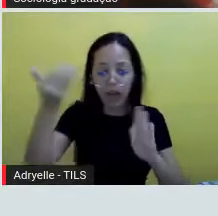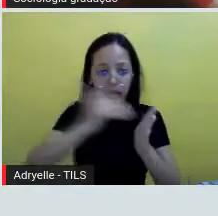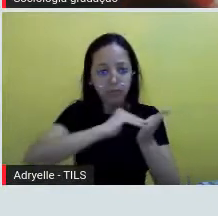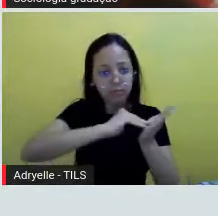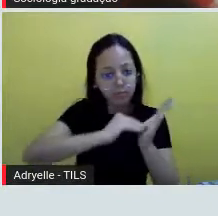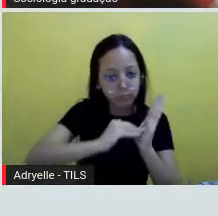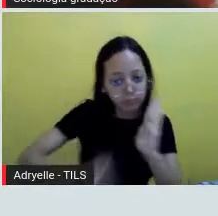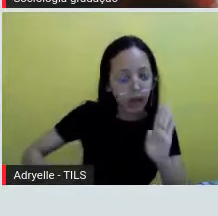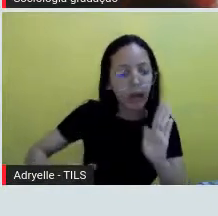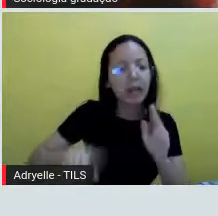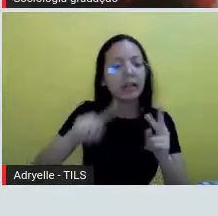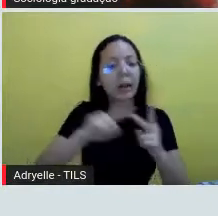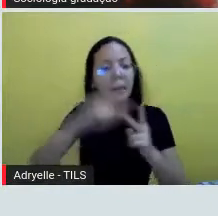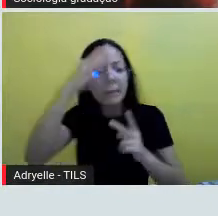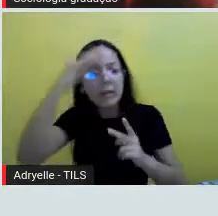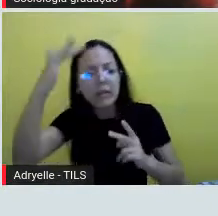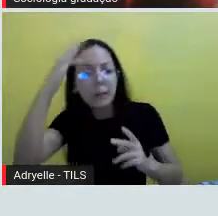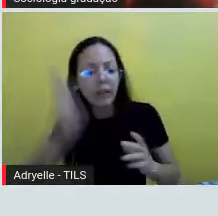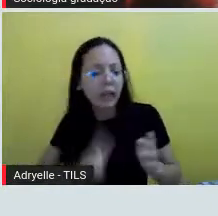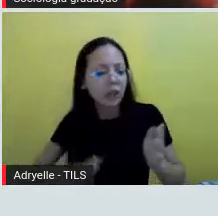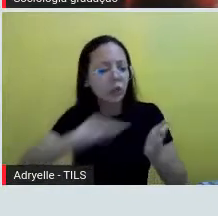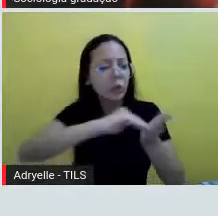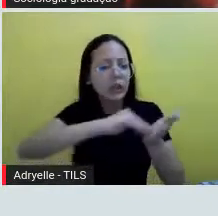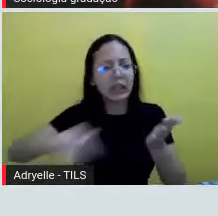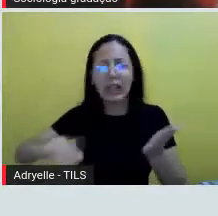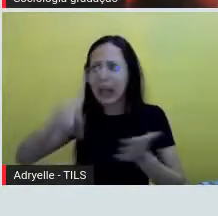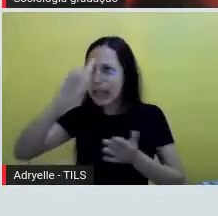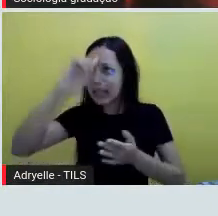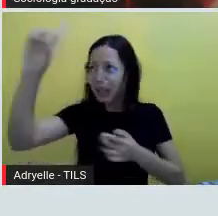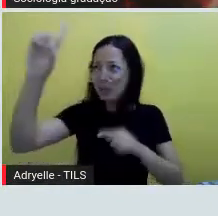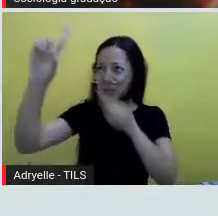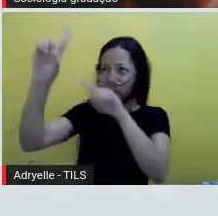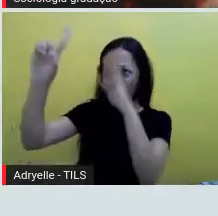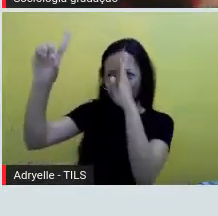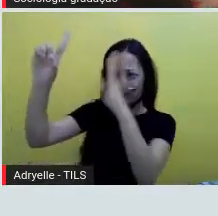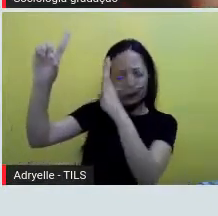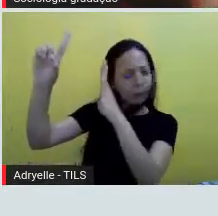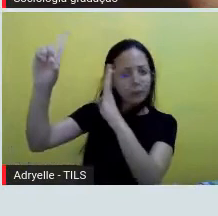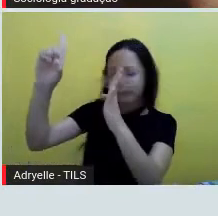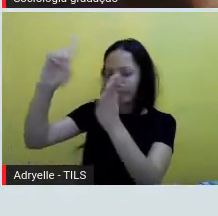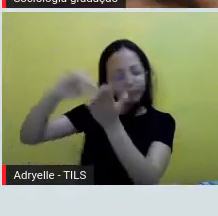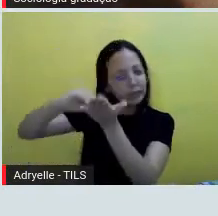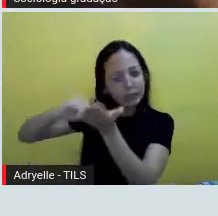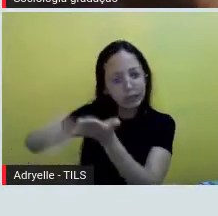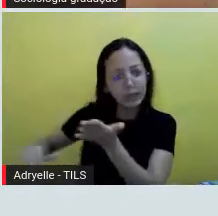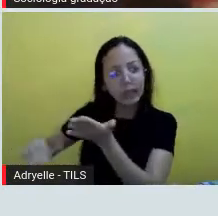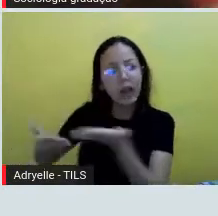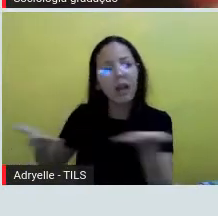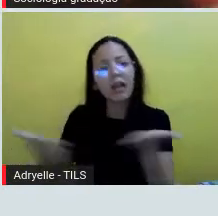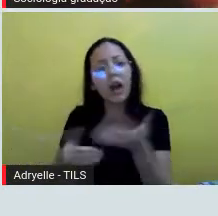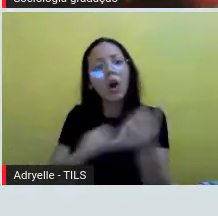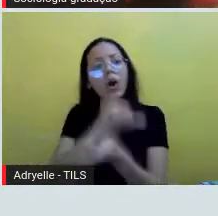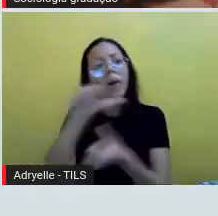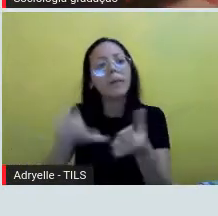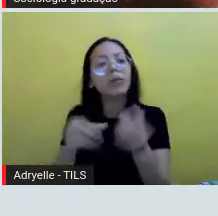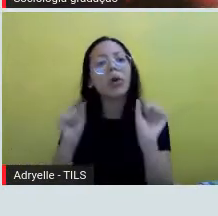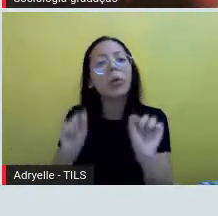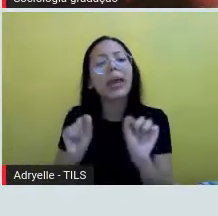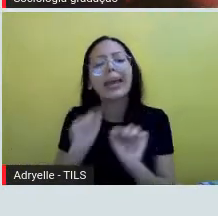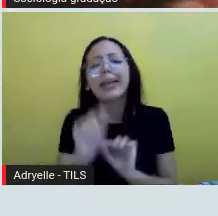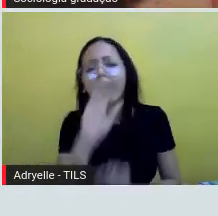totalmente religioso, tira Deus do centro do pensamento, e aí a gente traz a ciência,